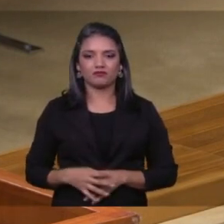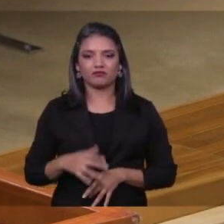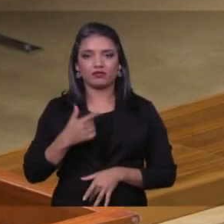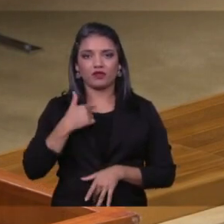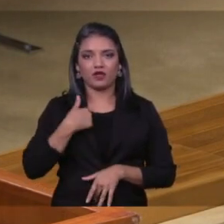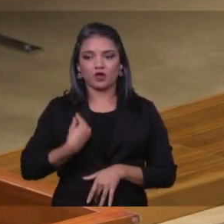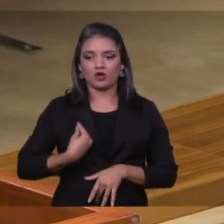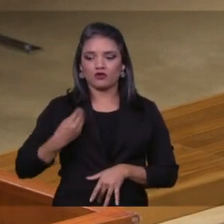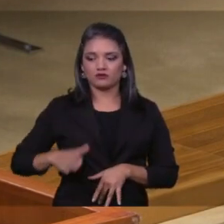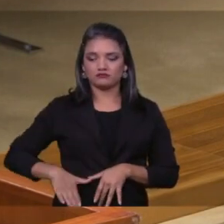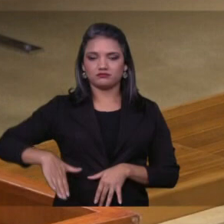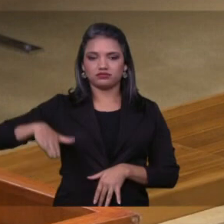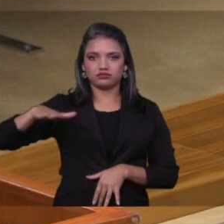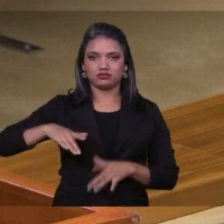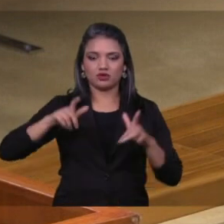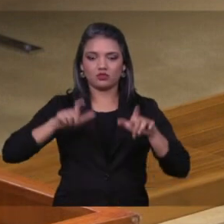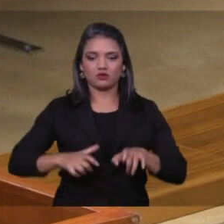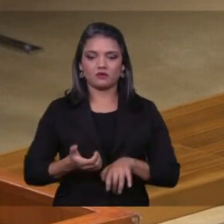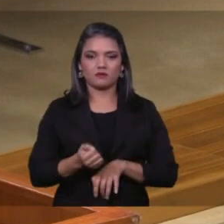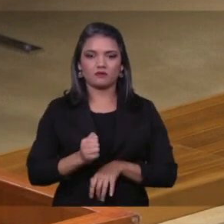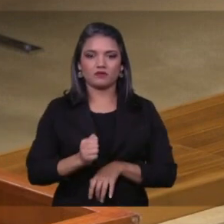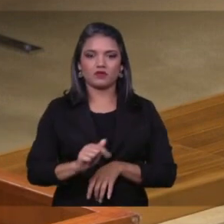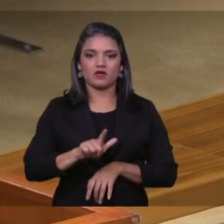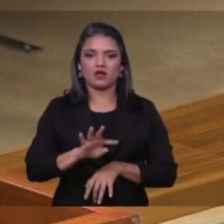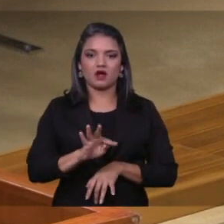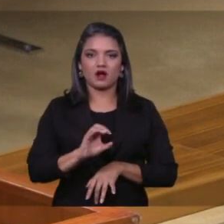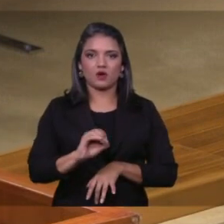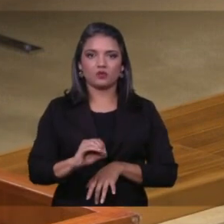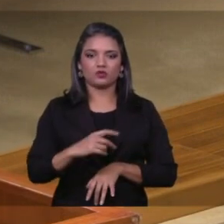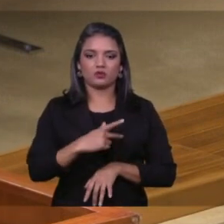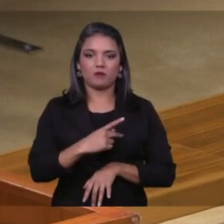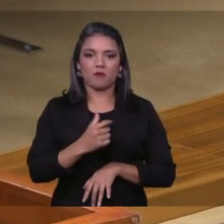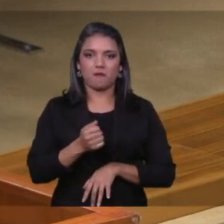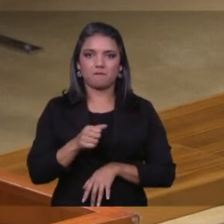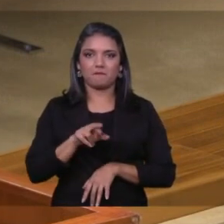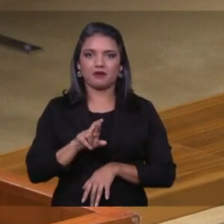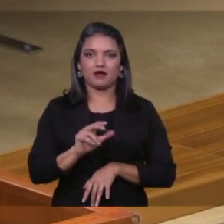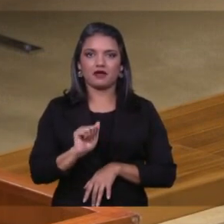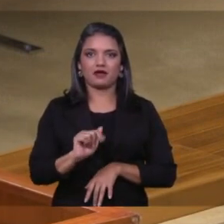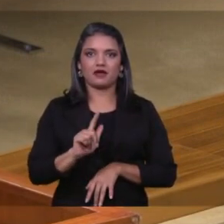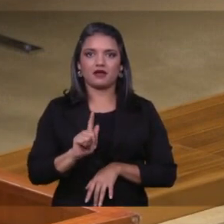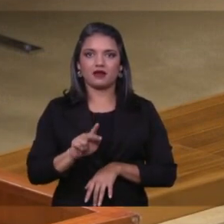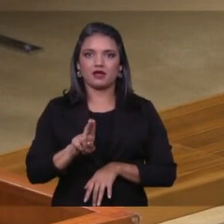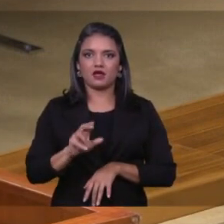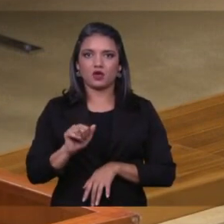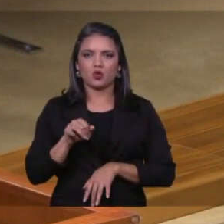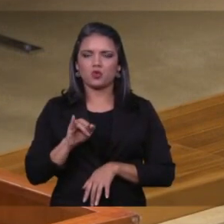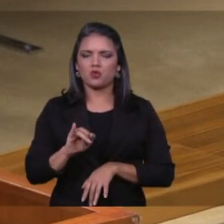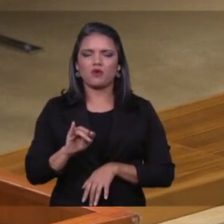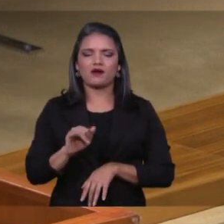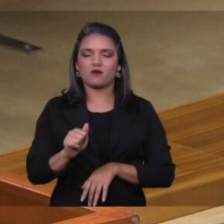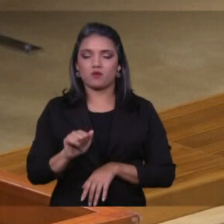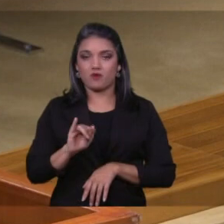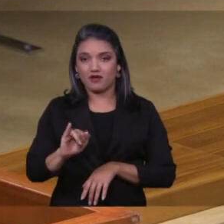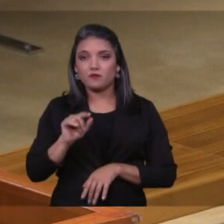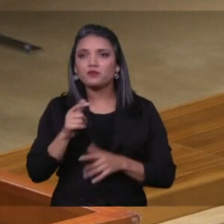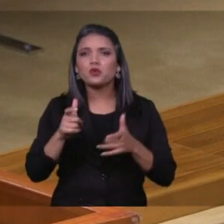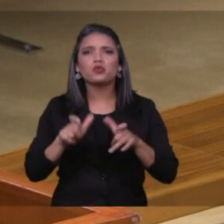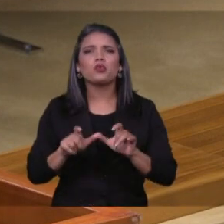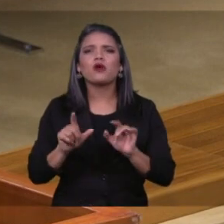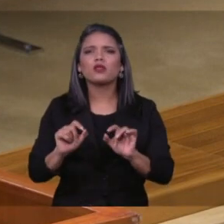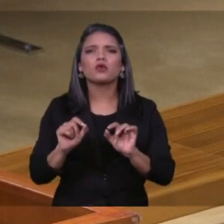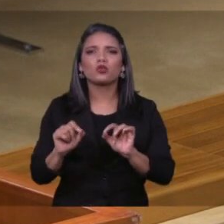Paraguai, que é exatamente a região onde nascem os rios que formam